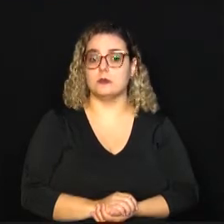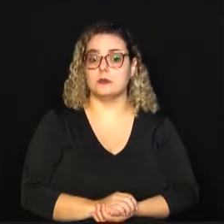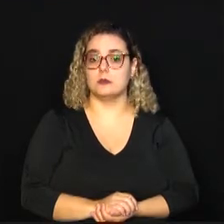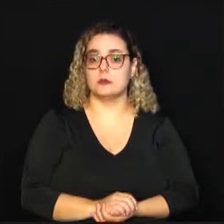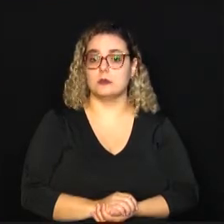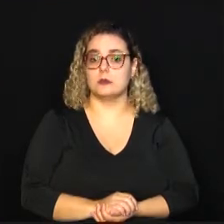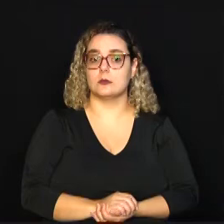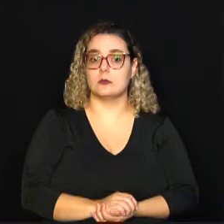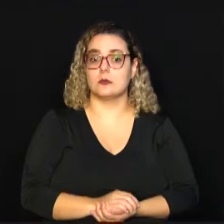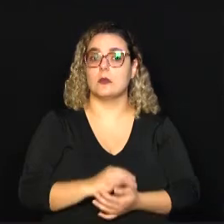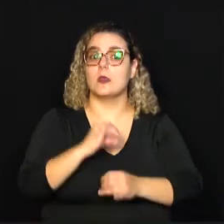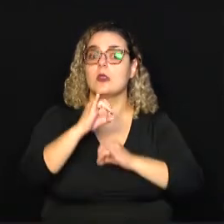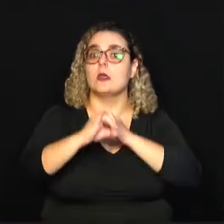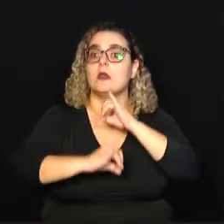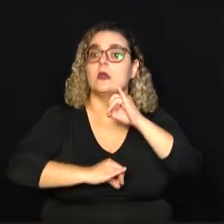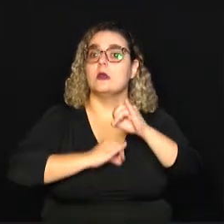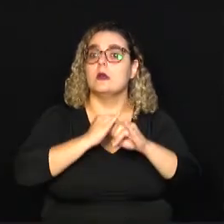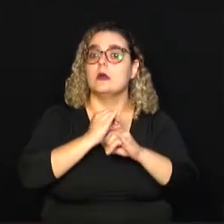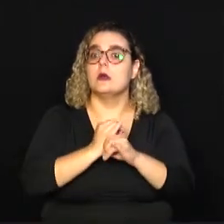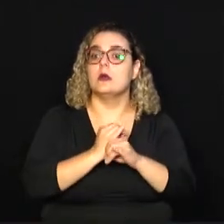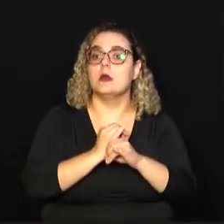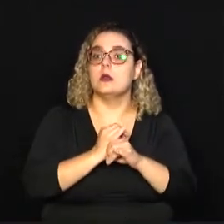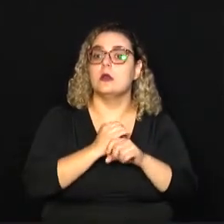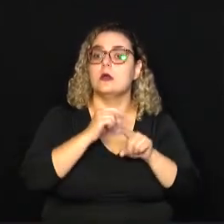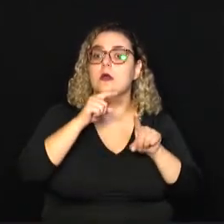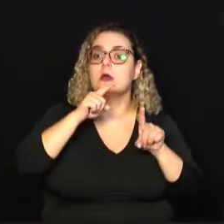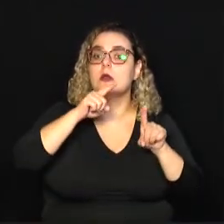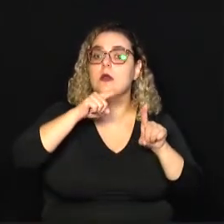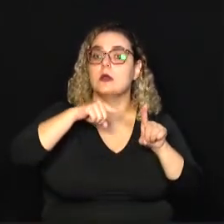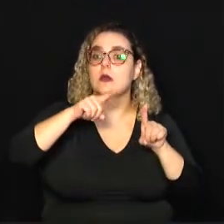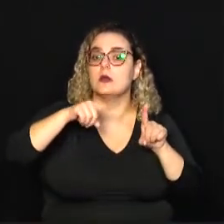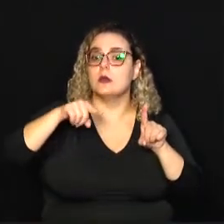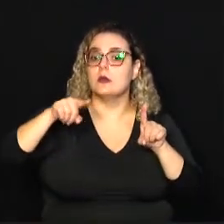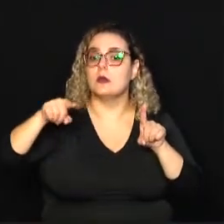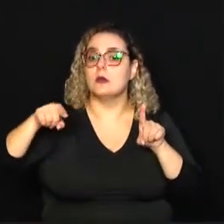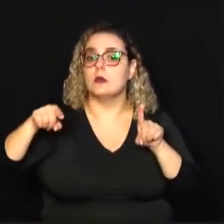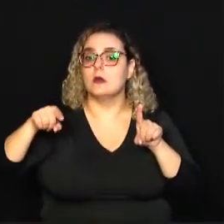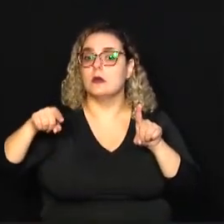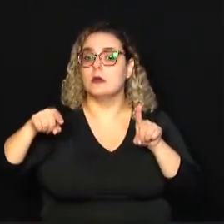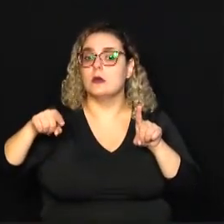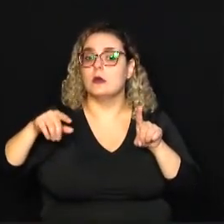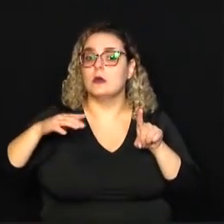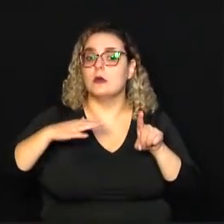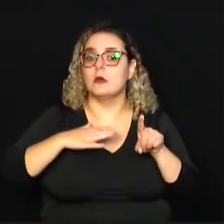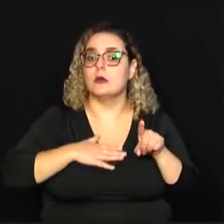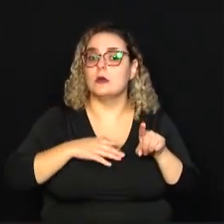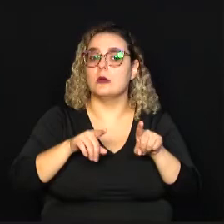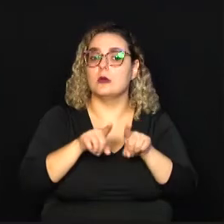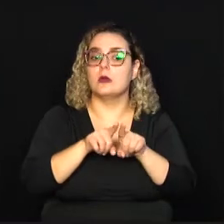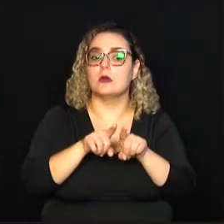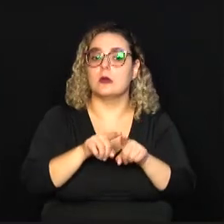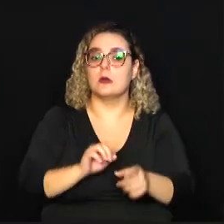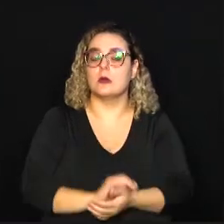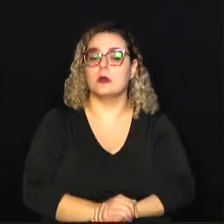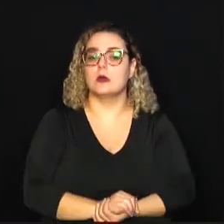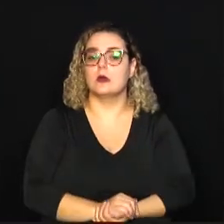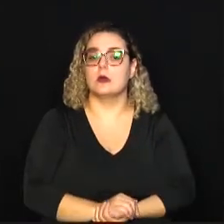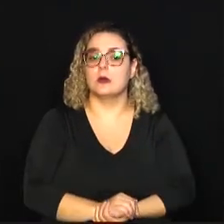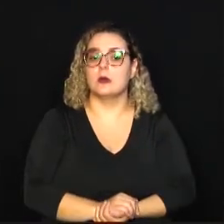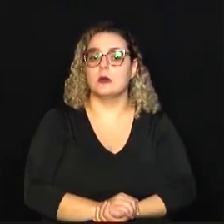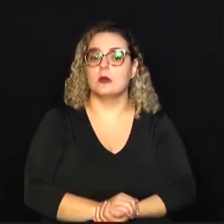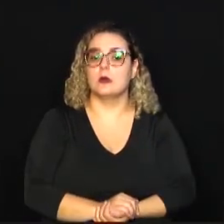Acho que a internet do Pedro está oscilando, né, pessoal? É isso? Ou é só eu? Estou no celular. Não, tá, ele